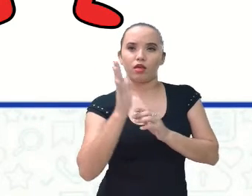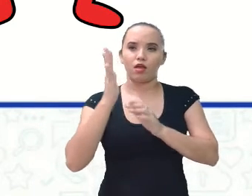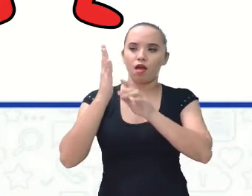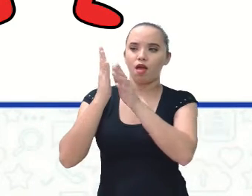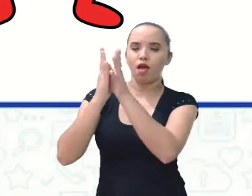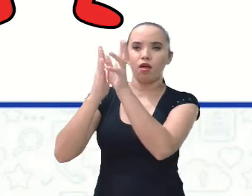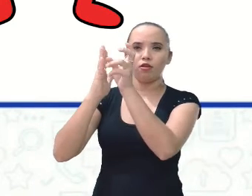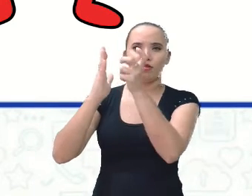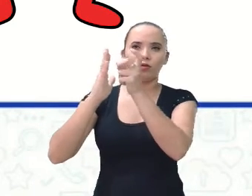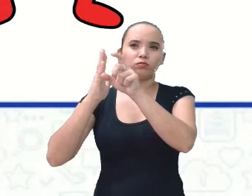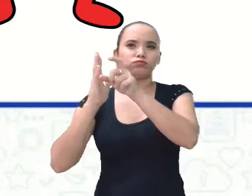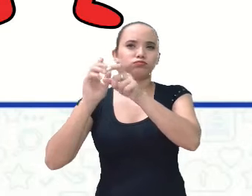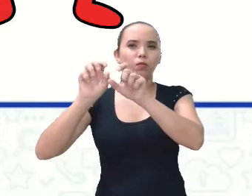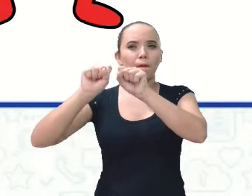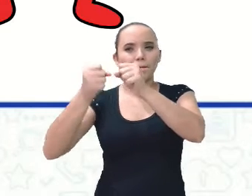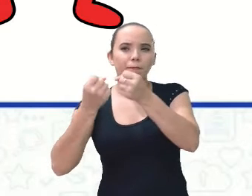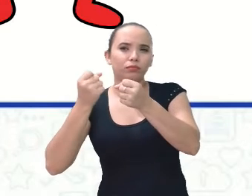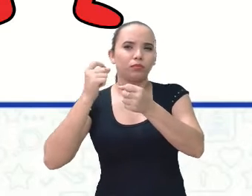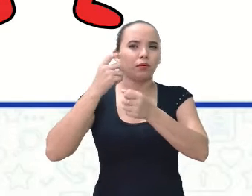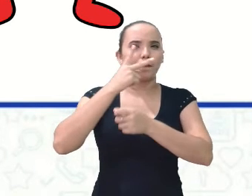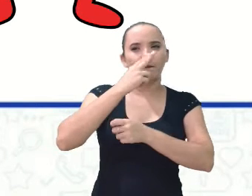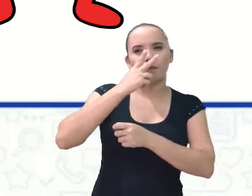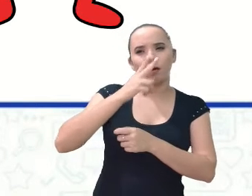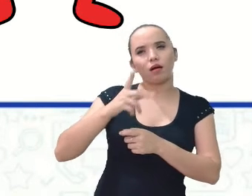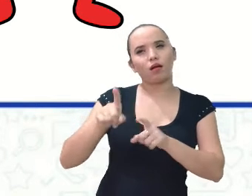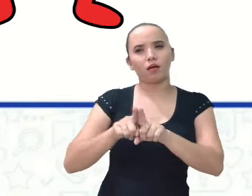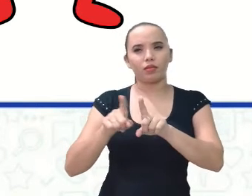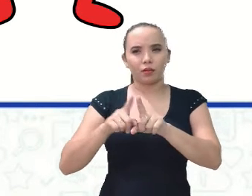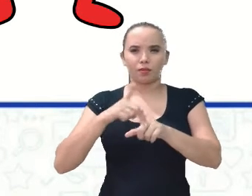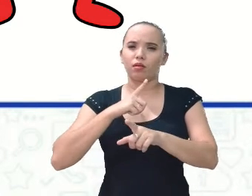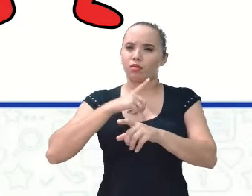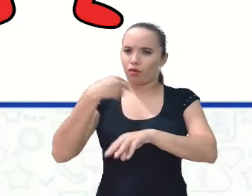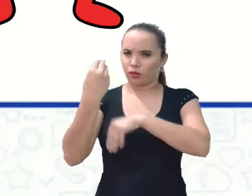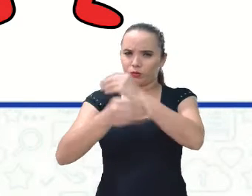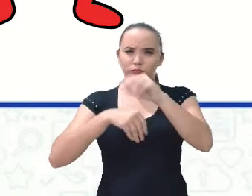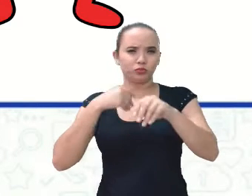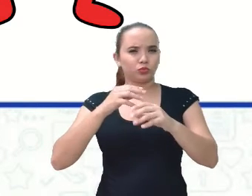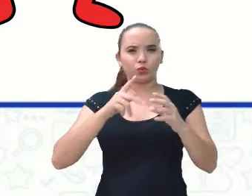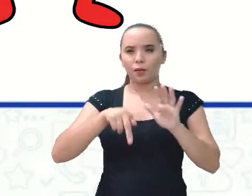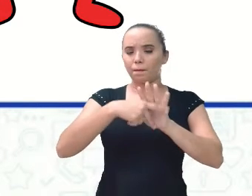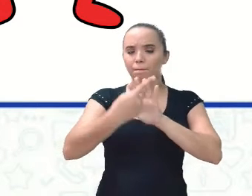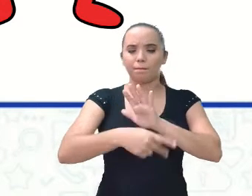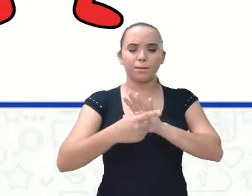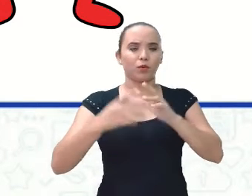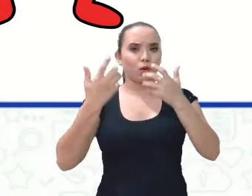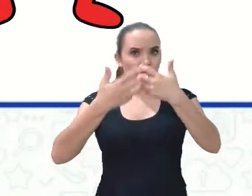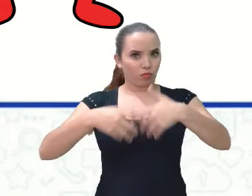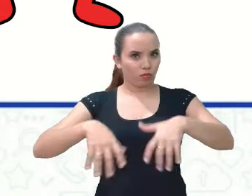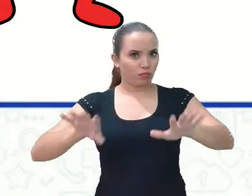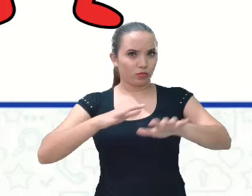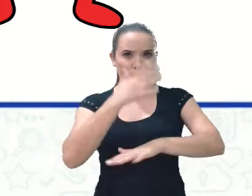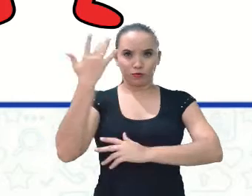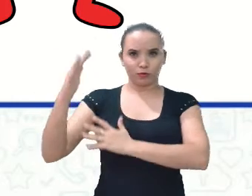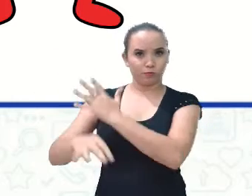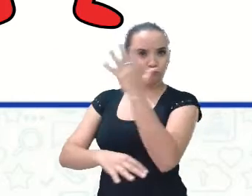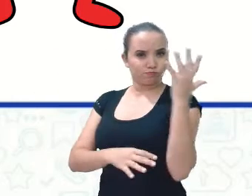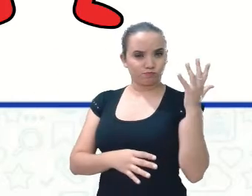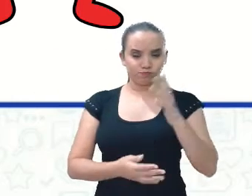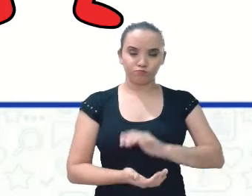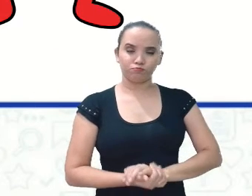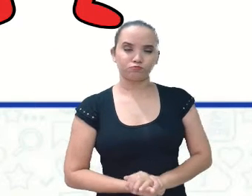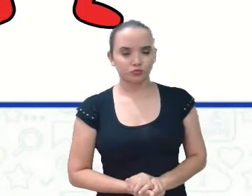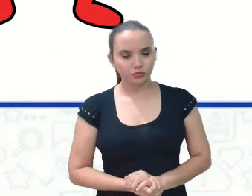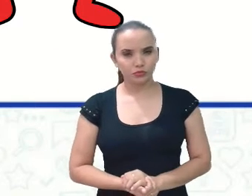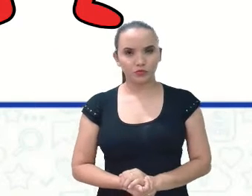Uma infinidade de sons aí da natureza. Gente, essa produção sonora, né, ela,